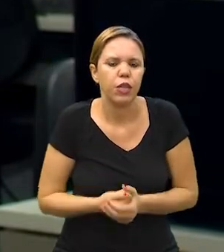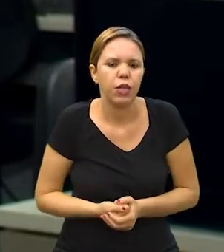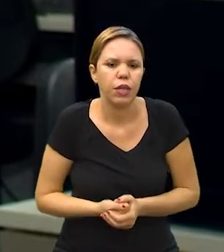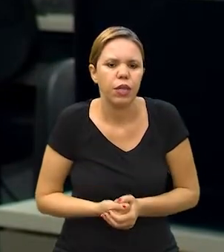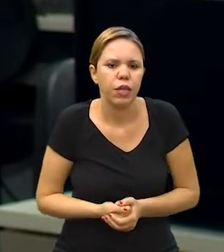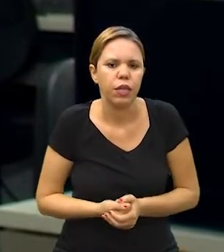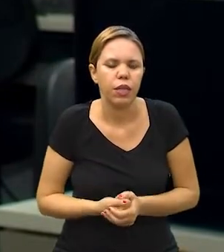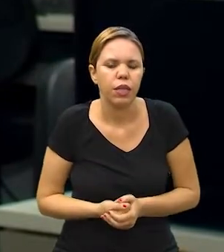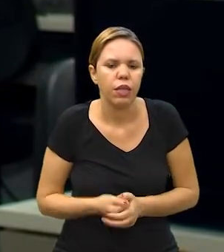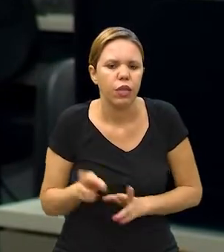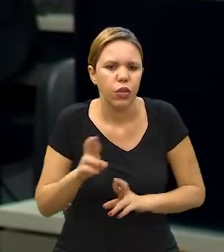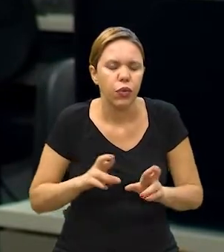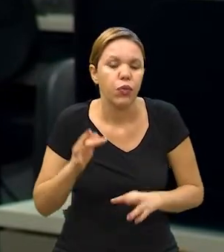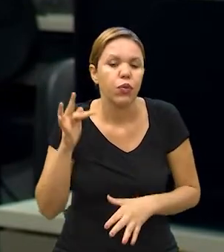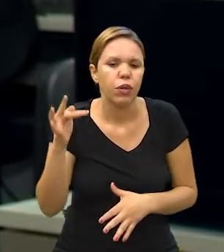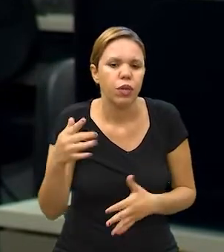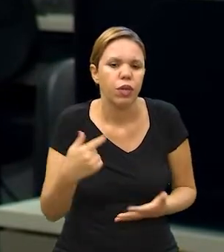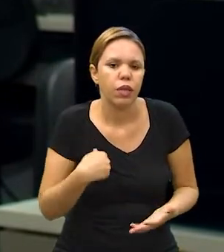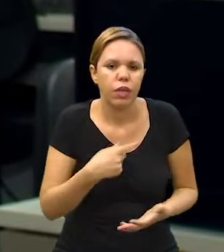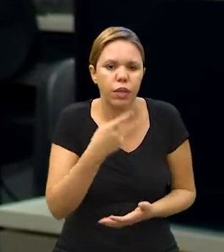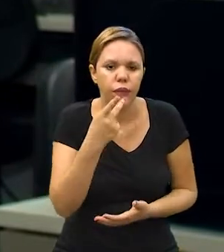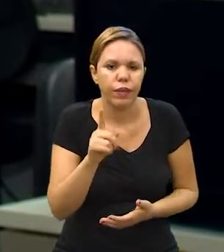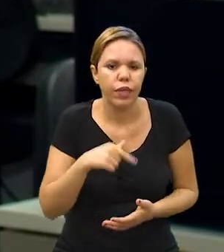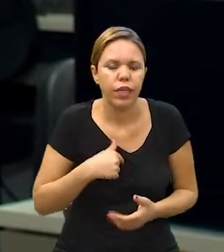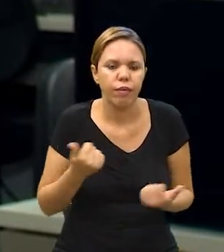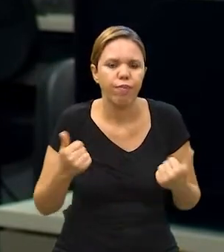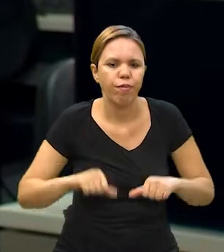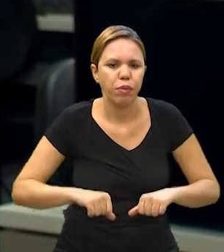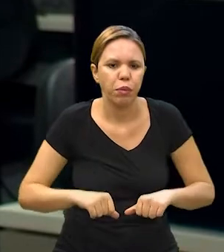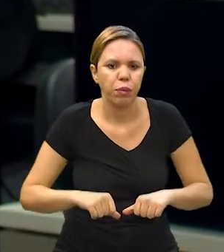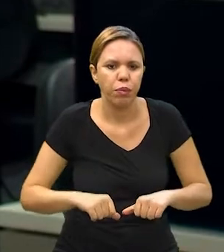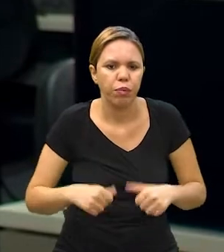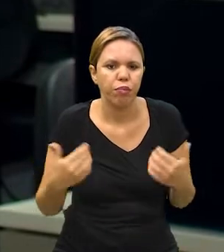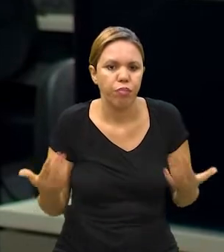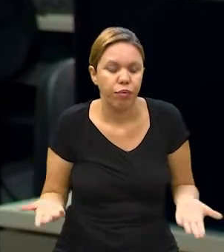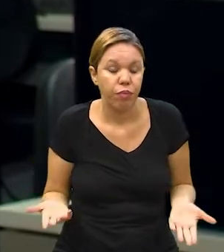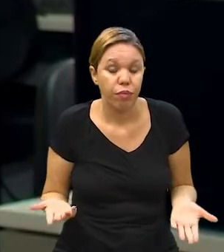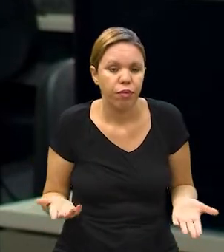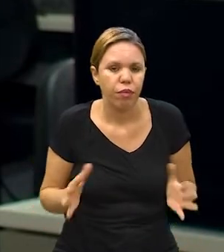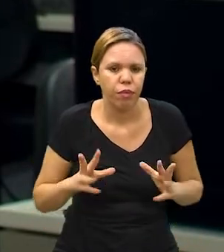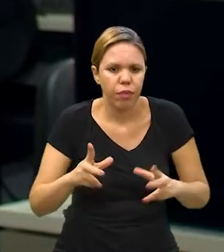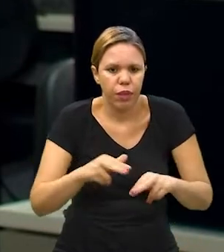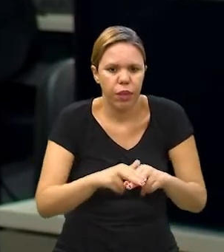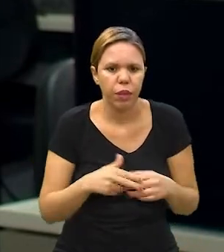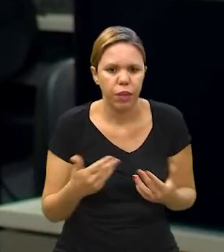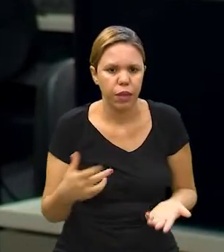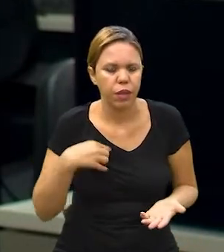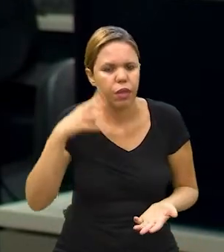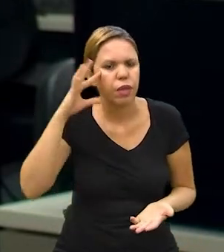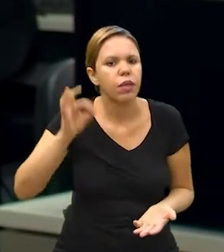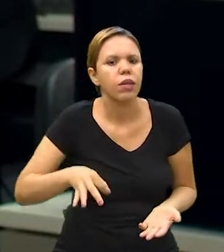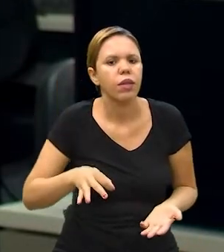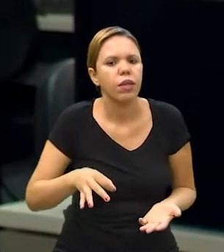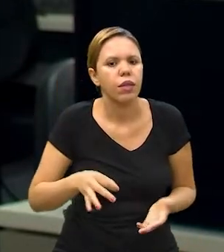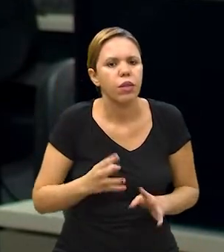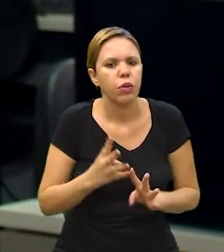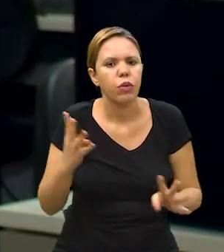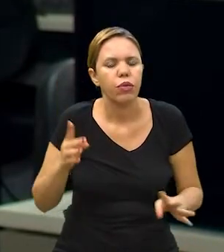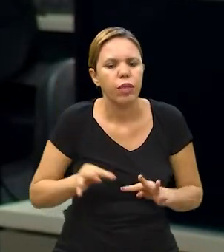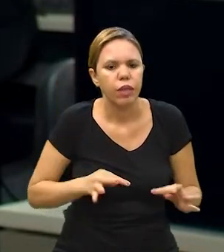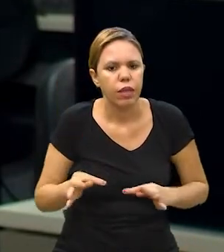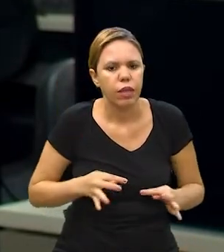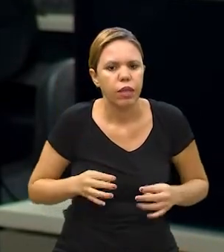de prognóstico, que é o futuro, né, que a gente diz, mais negativa. Então, por todos esses motivos, a gente entende que a fila para o